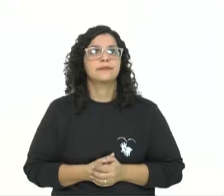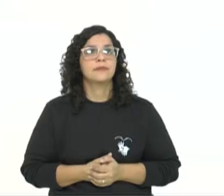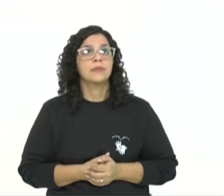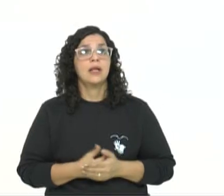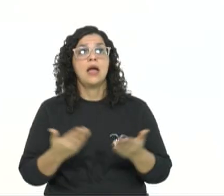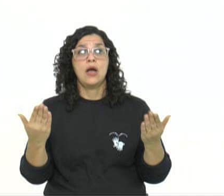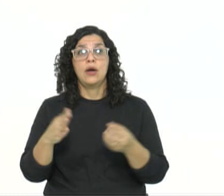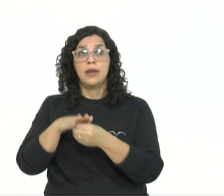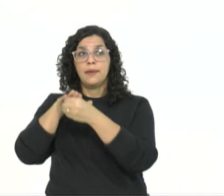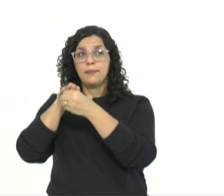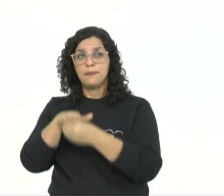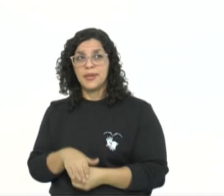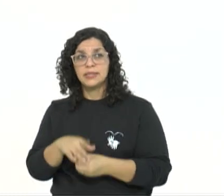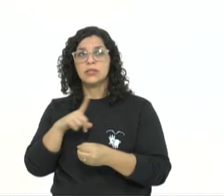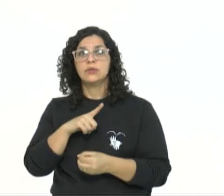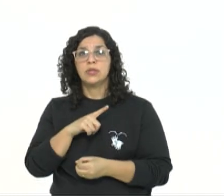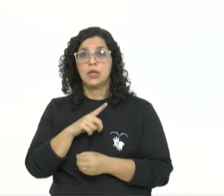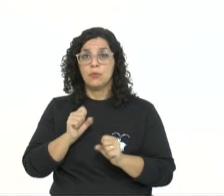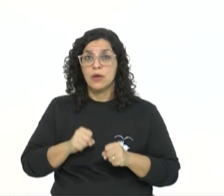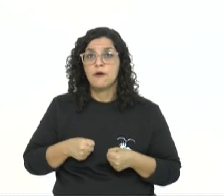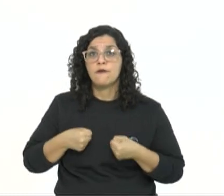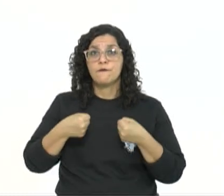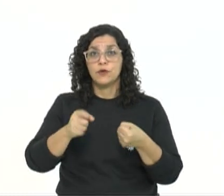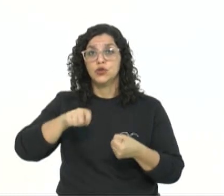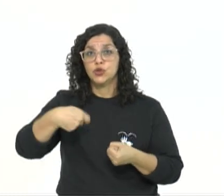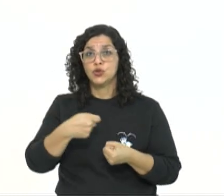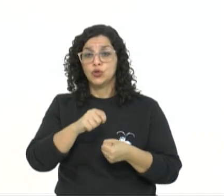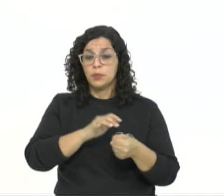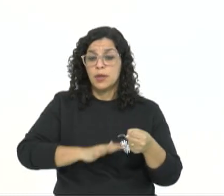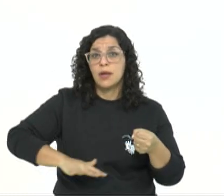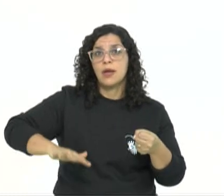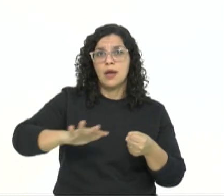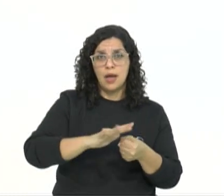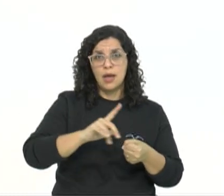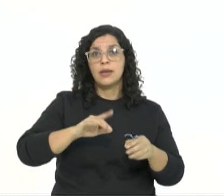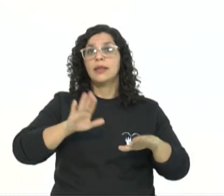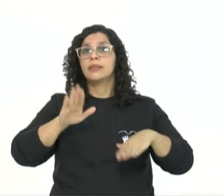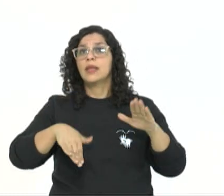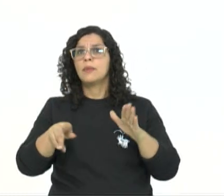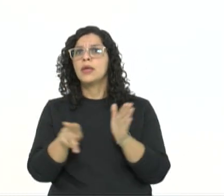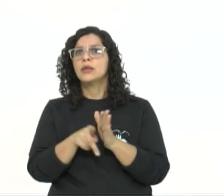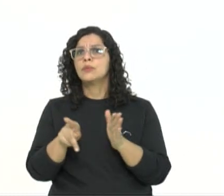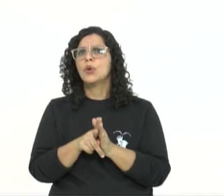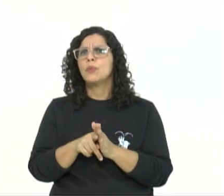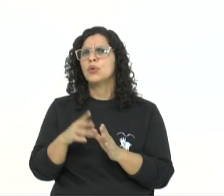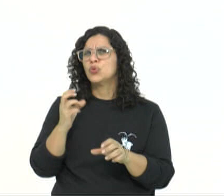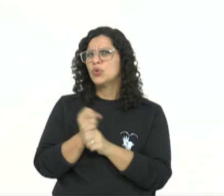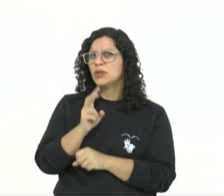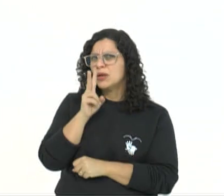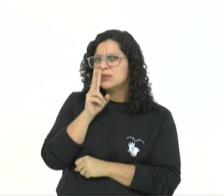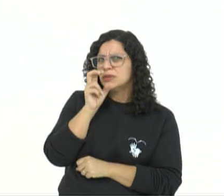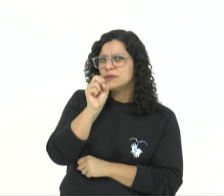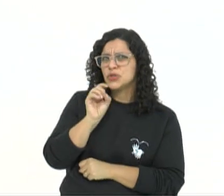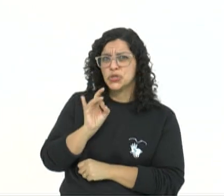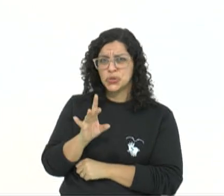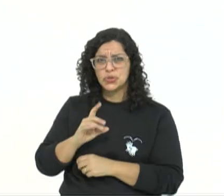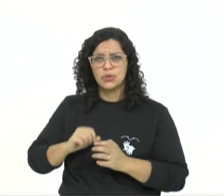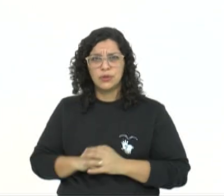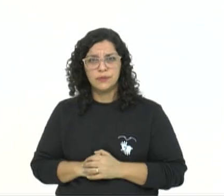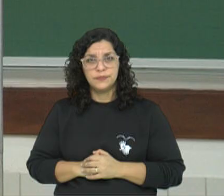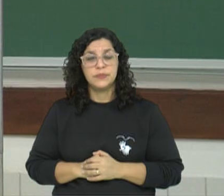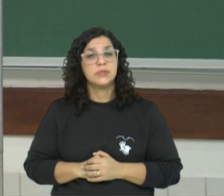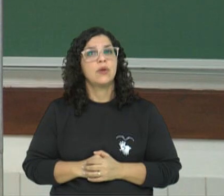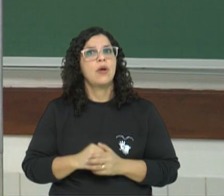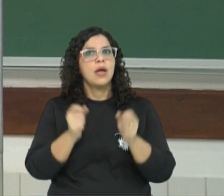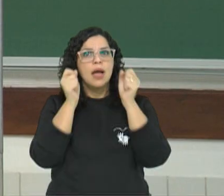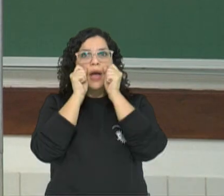16. A pressão exercida por uma força sobre uma superfície só depende da intensidade da força. Sempre